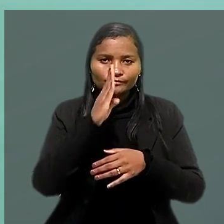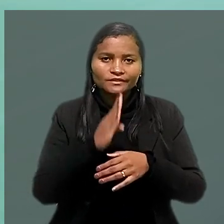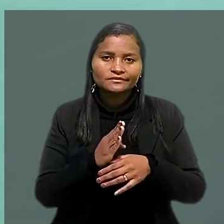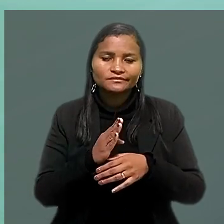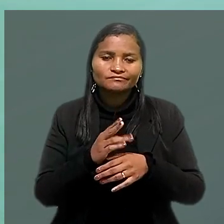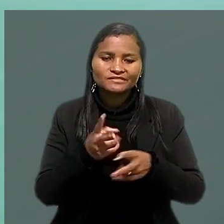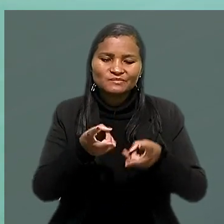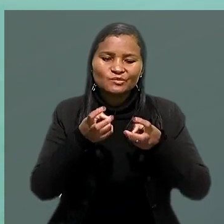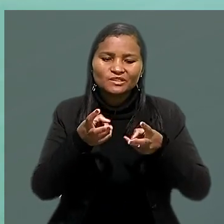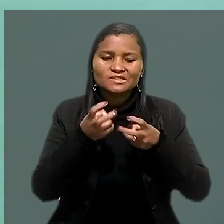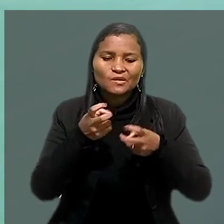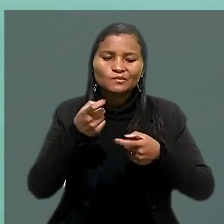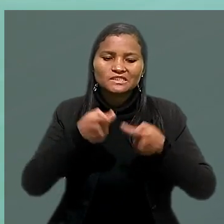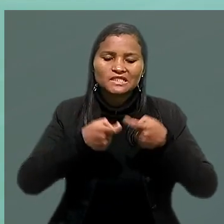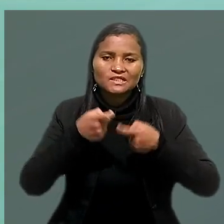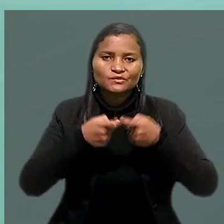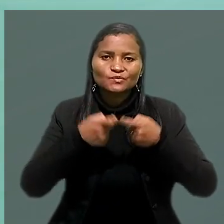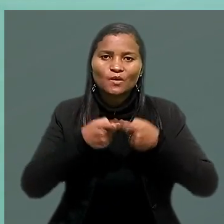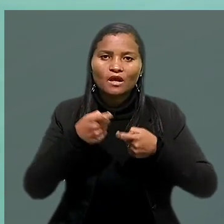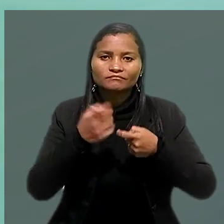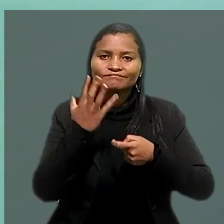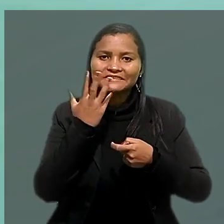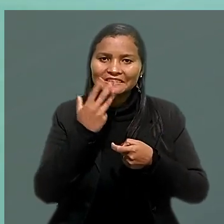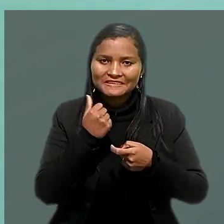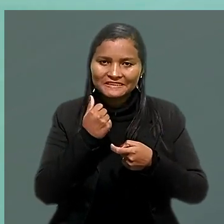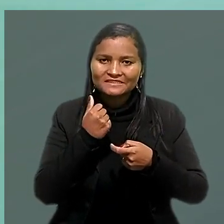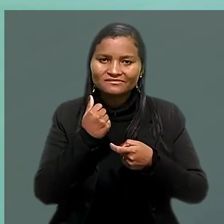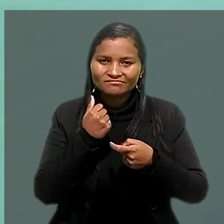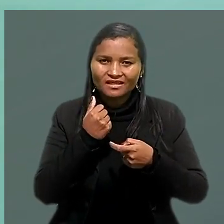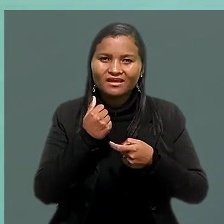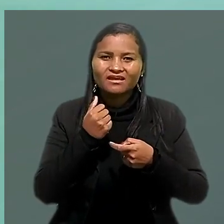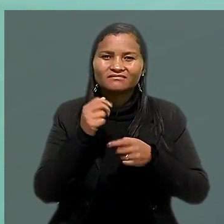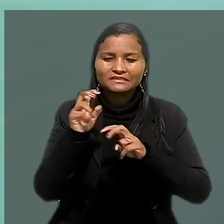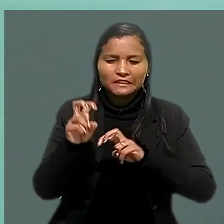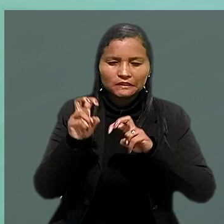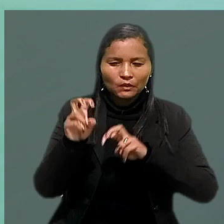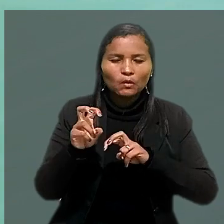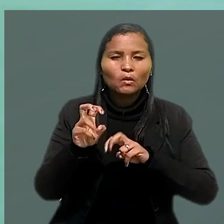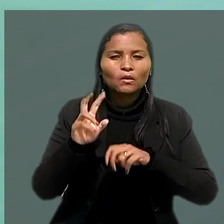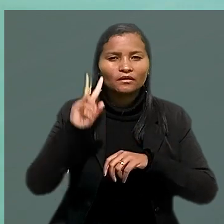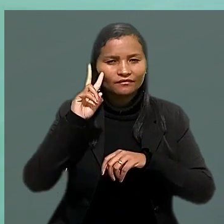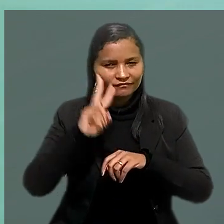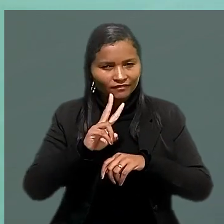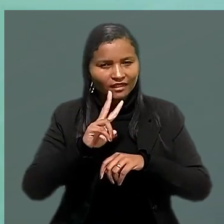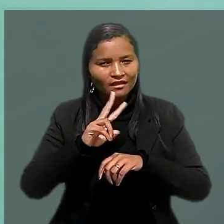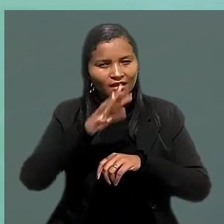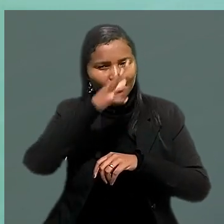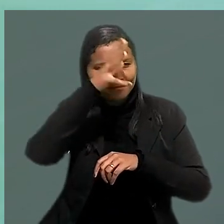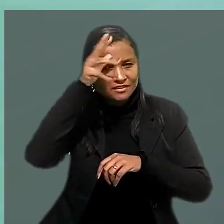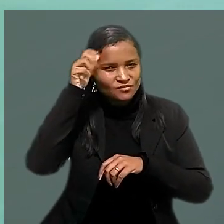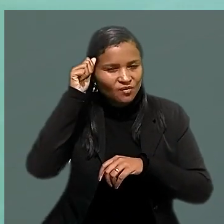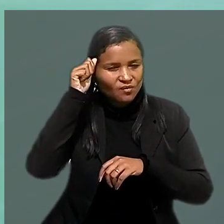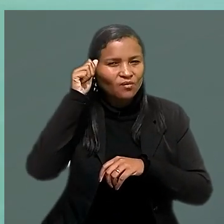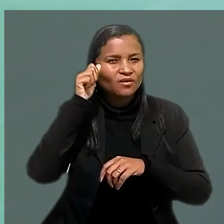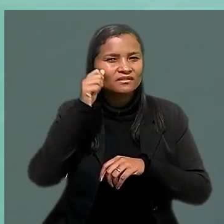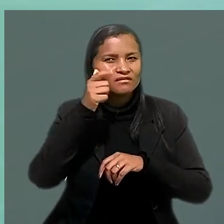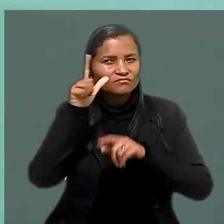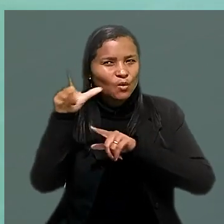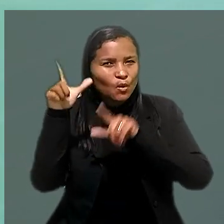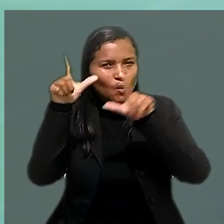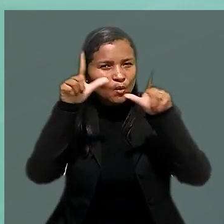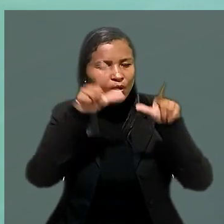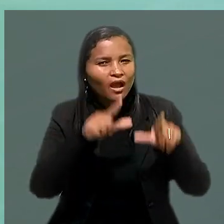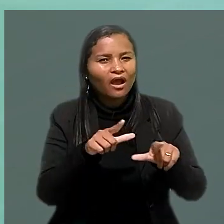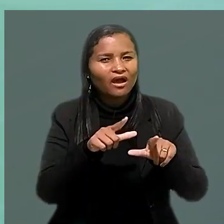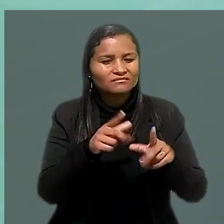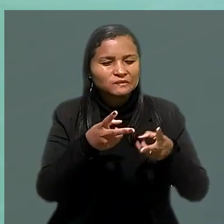a exploração sexual de crianças, né? E nos rincões do país, vemos relatos na Amazônia, né, em